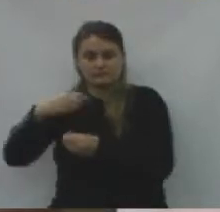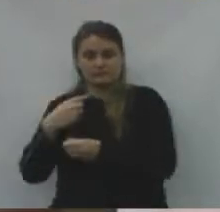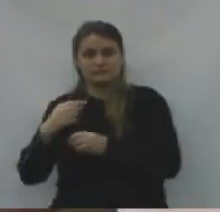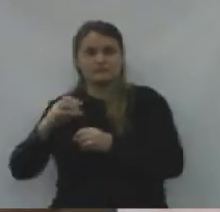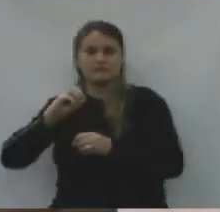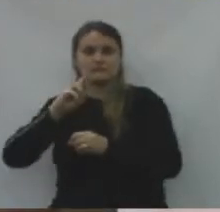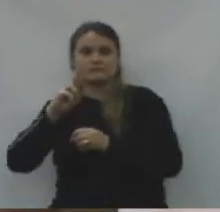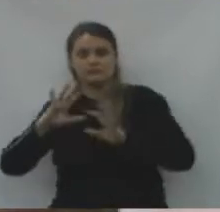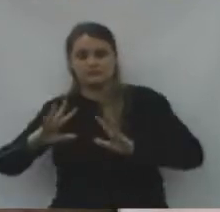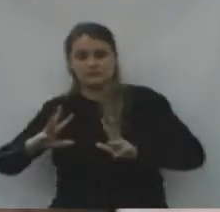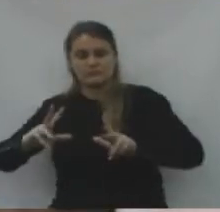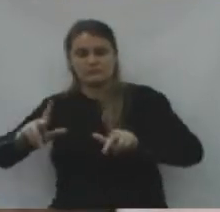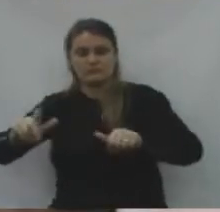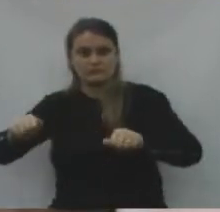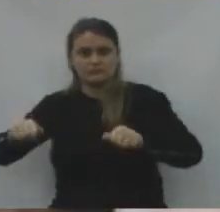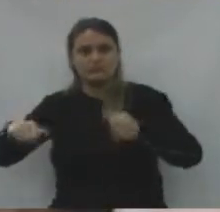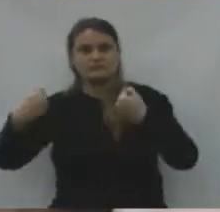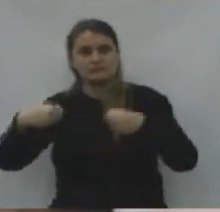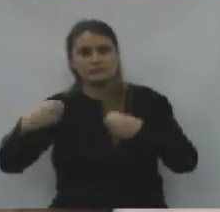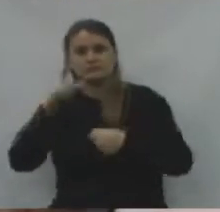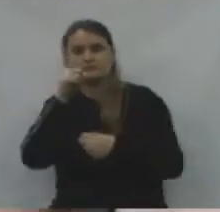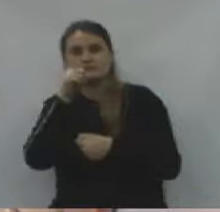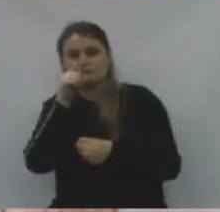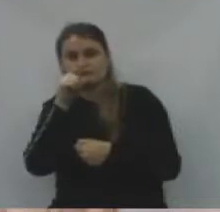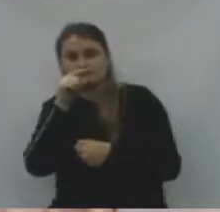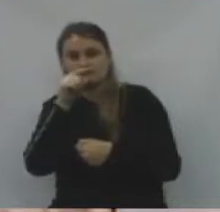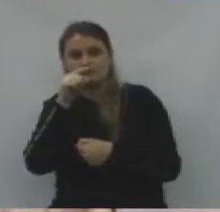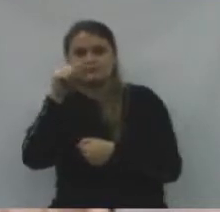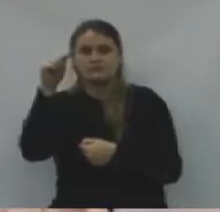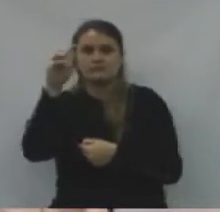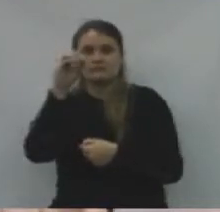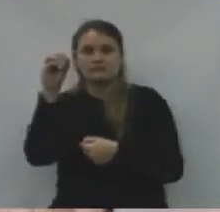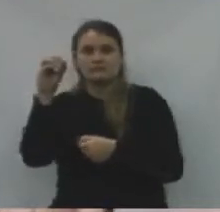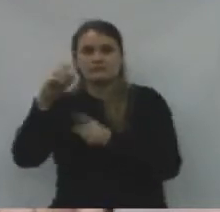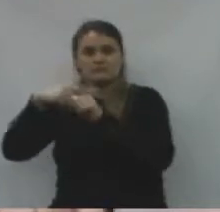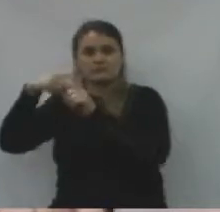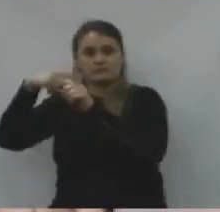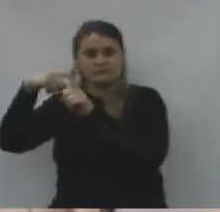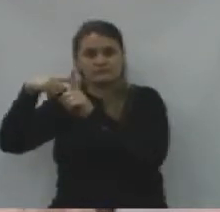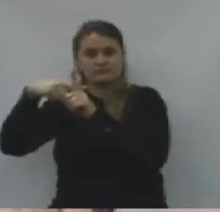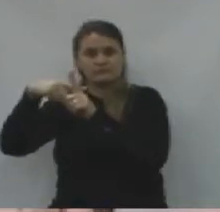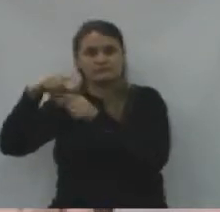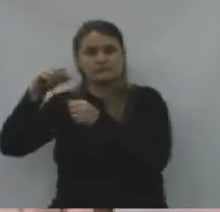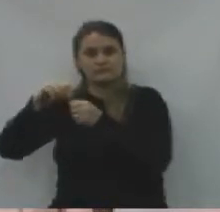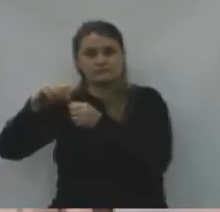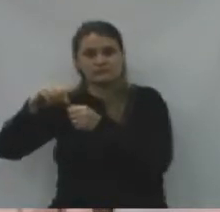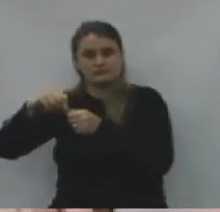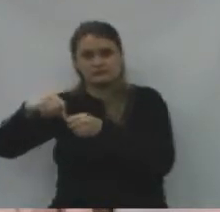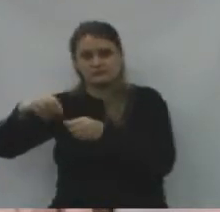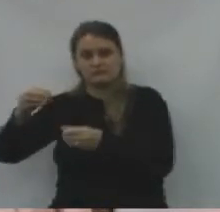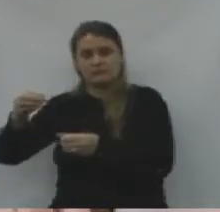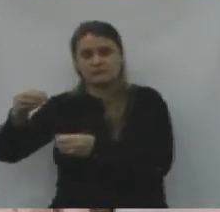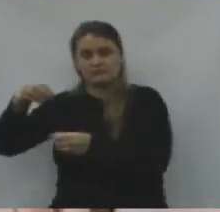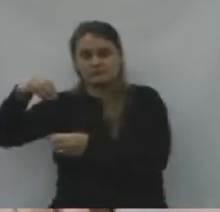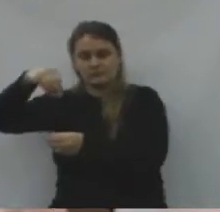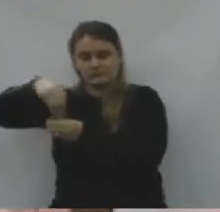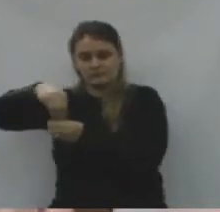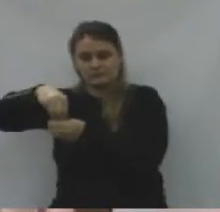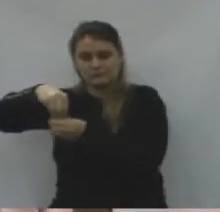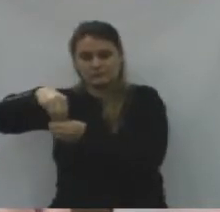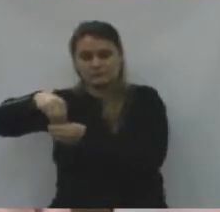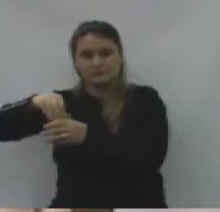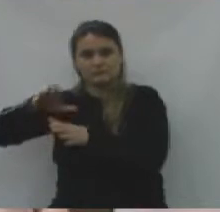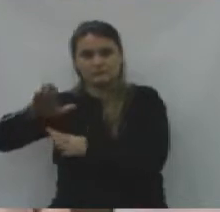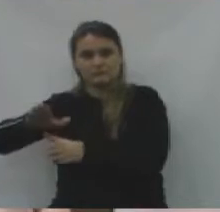máquina você terá que colocar a água e os 70 graus depositar jogar sobre as ementas deixando